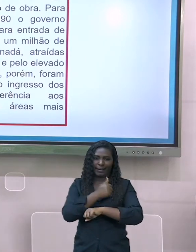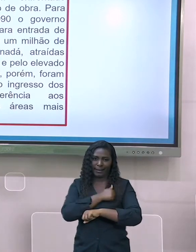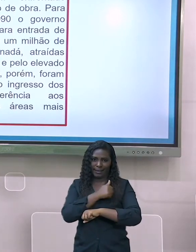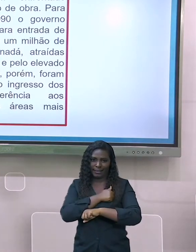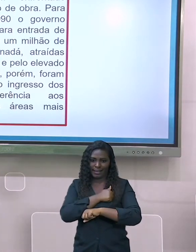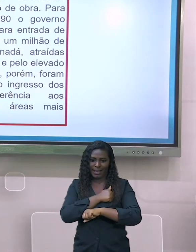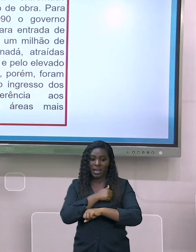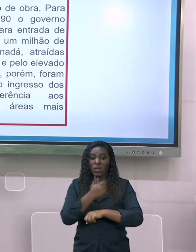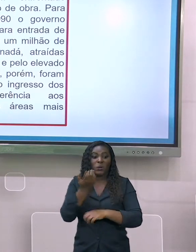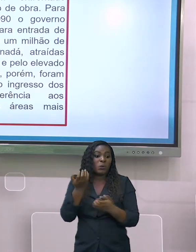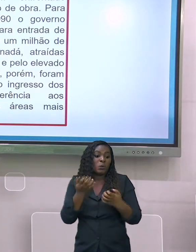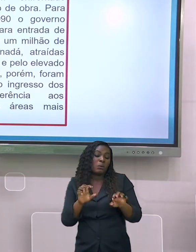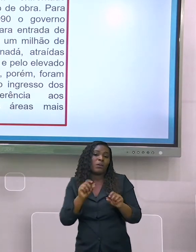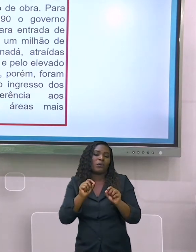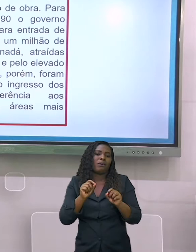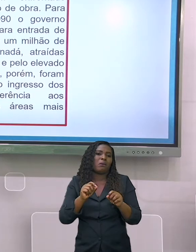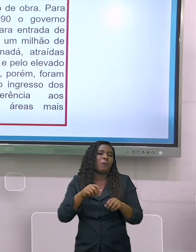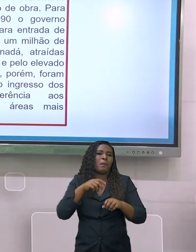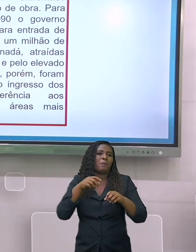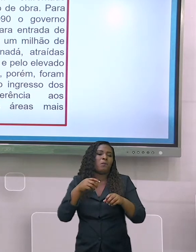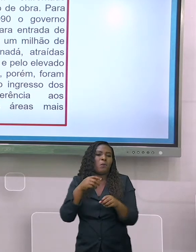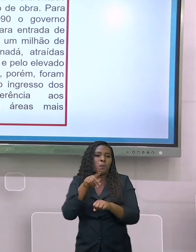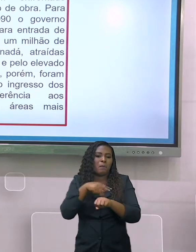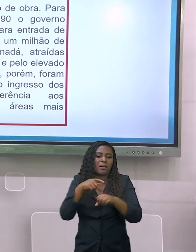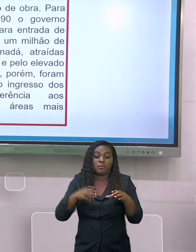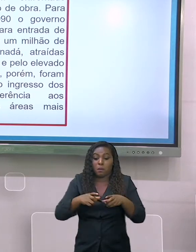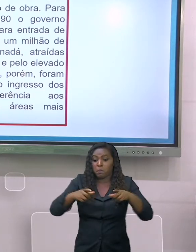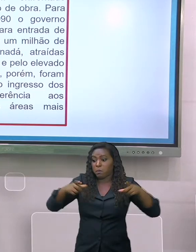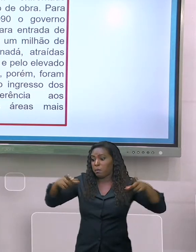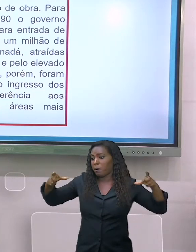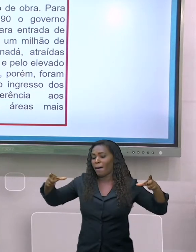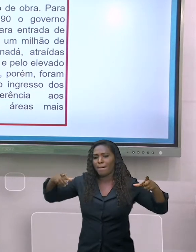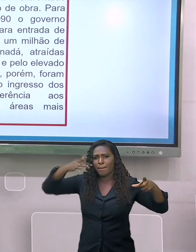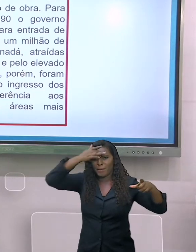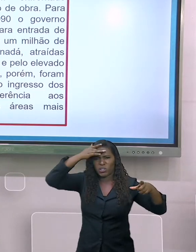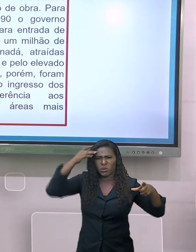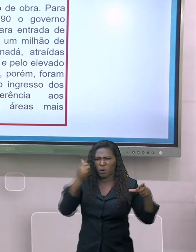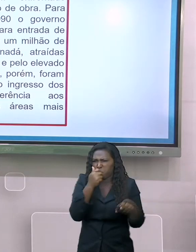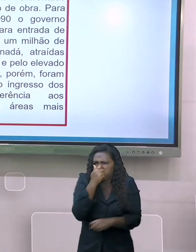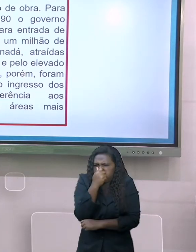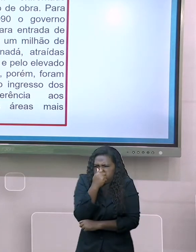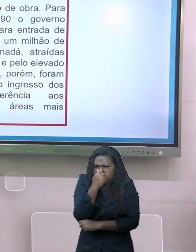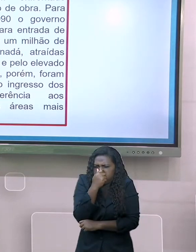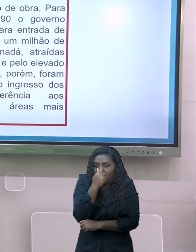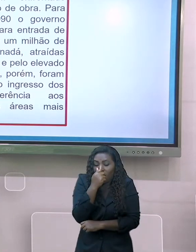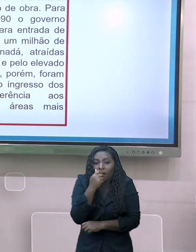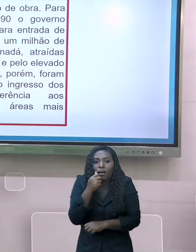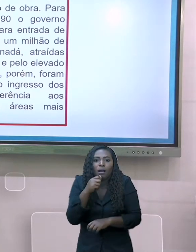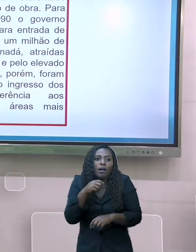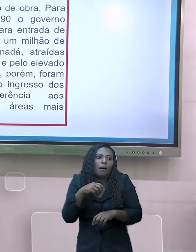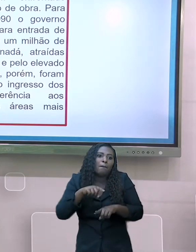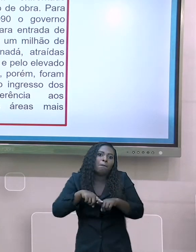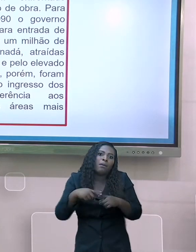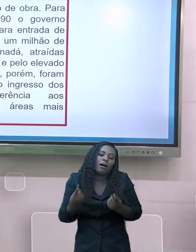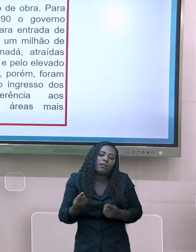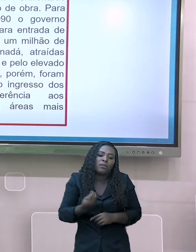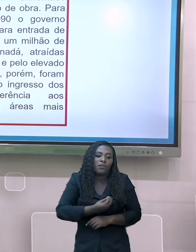venha a cair. Então, mas existe essa oportunidade